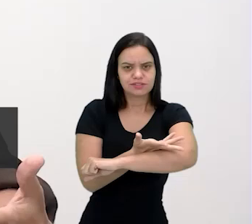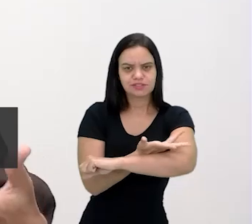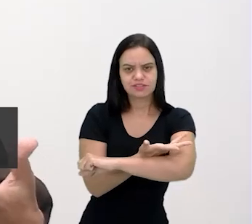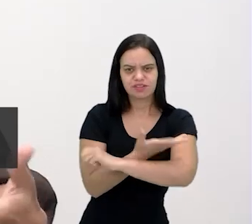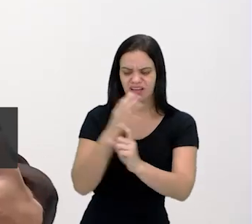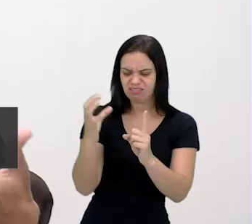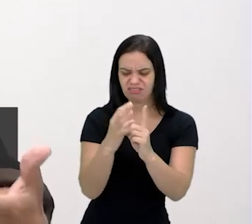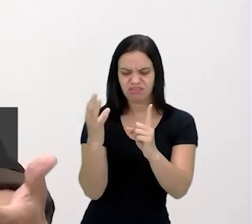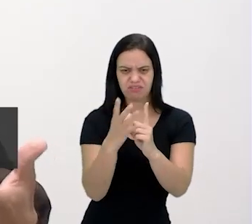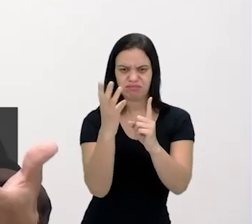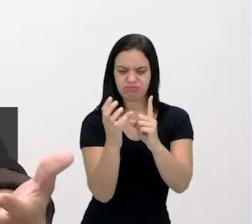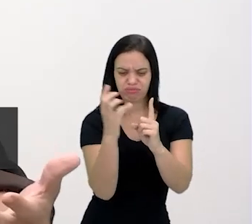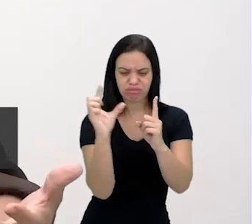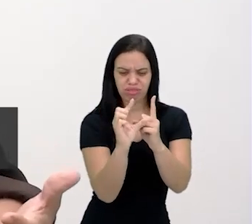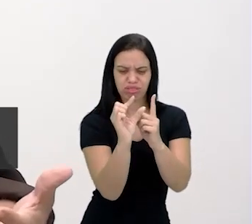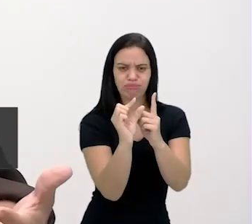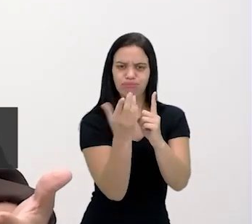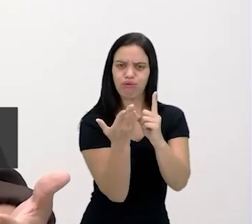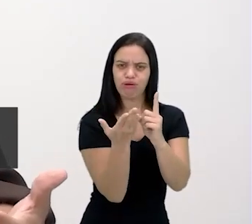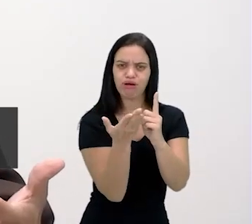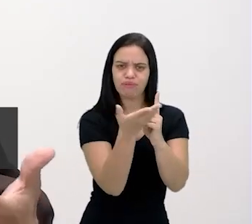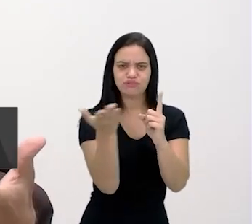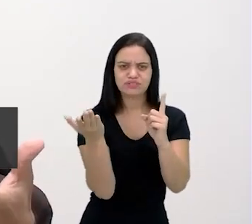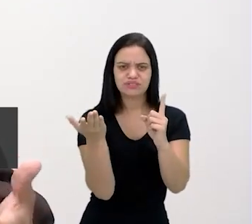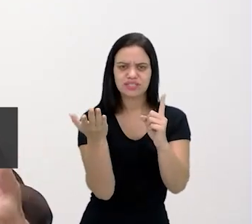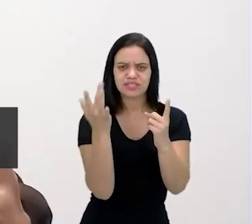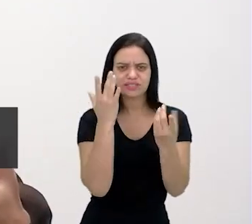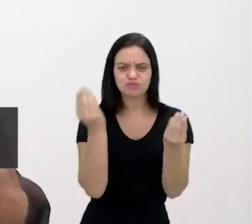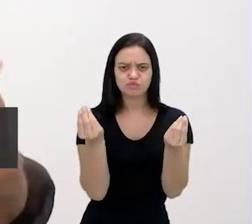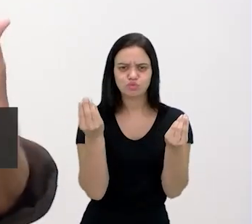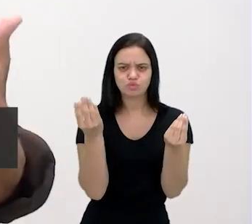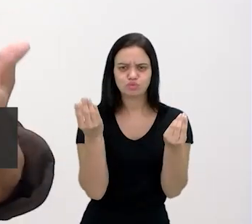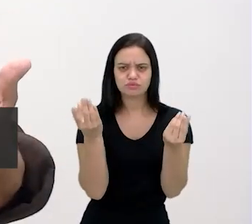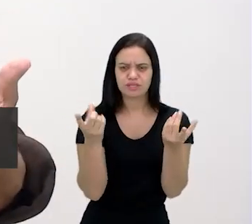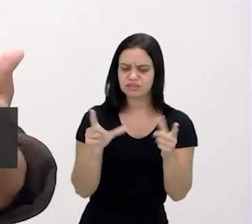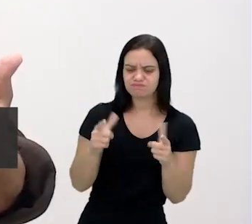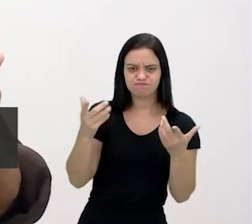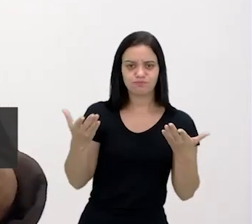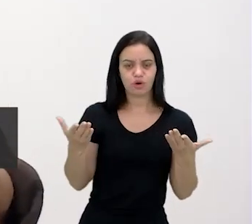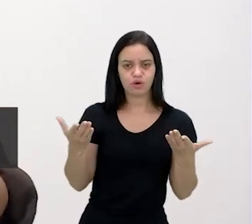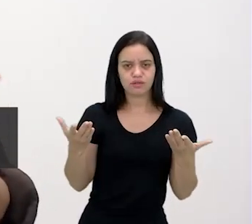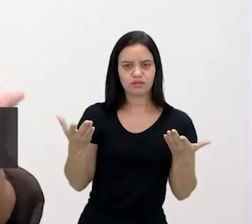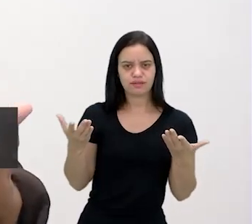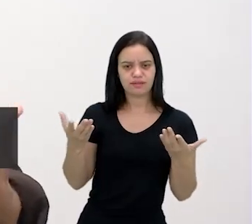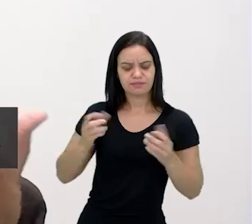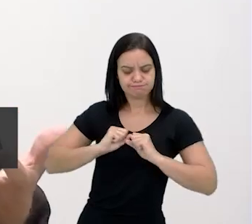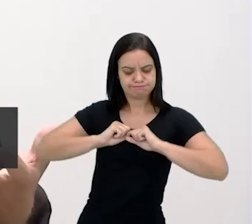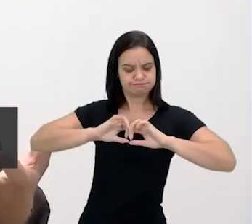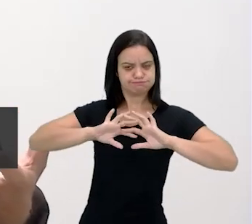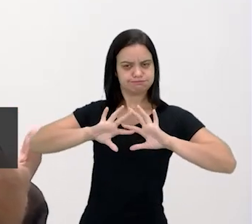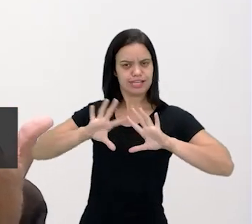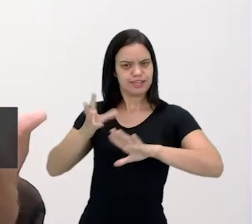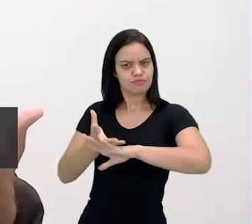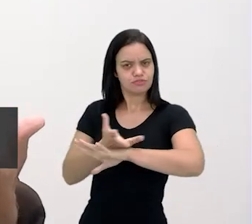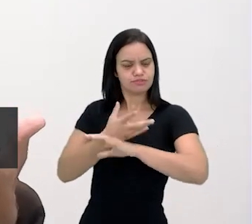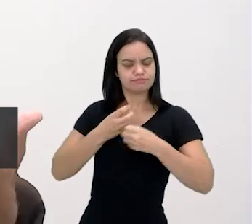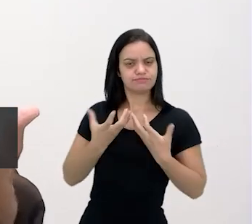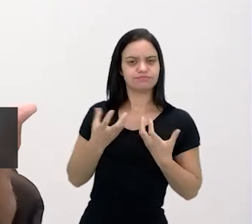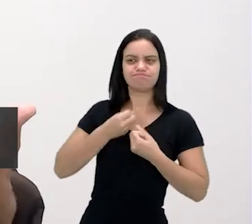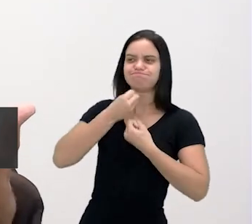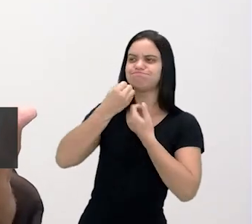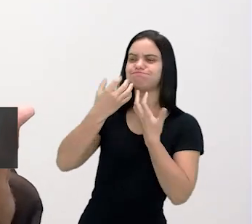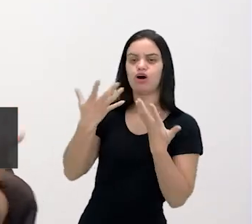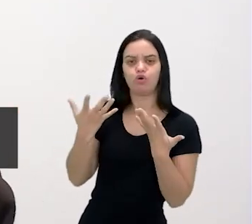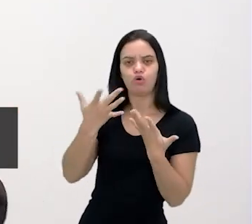foram baixas, baratas aí para você. Será que você está disposta mesmo a se abrir emocionalmente para o